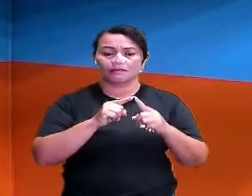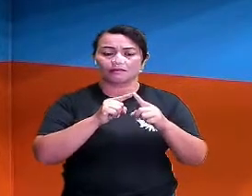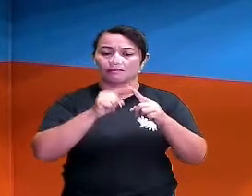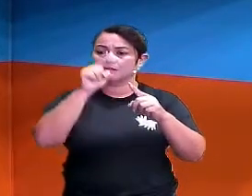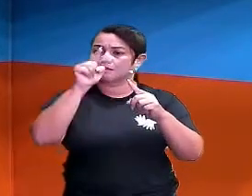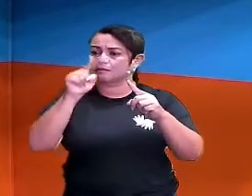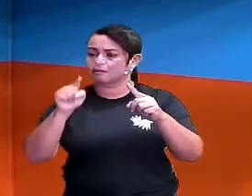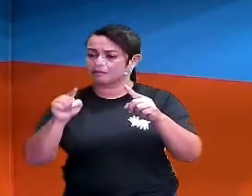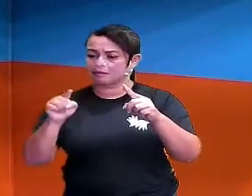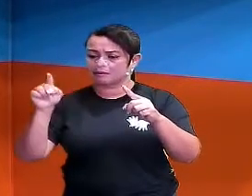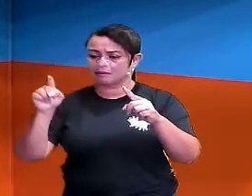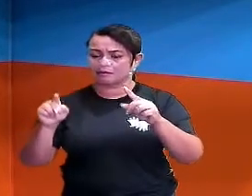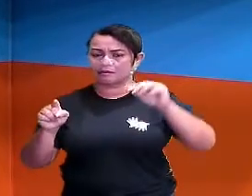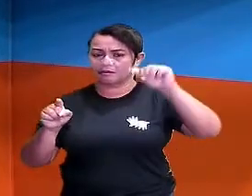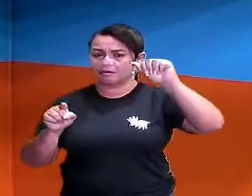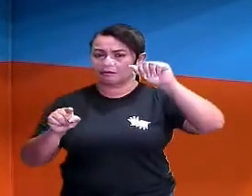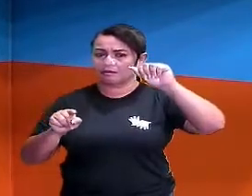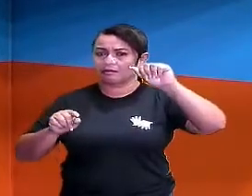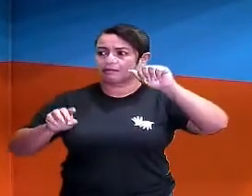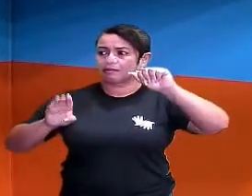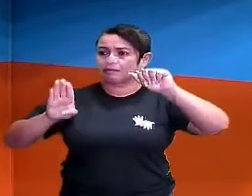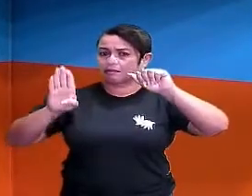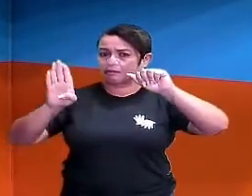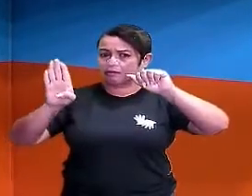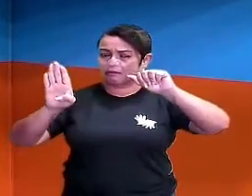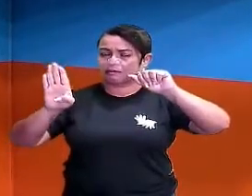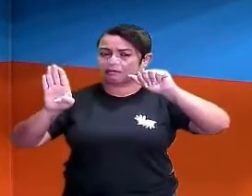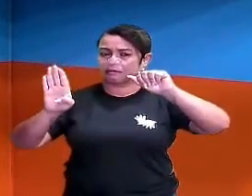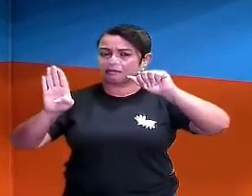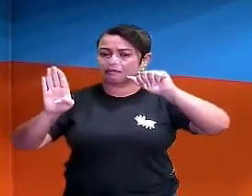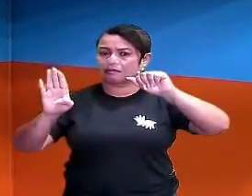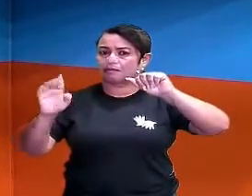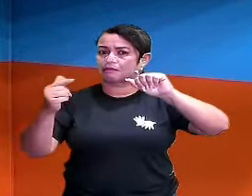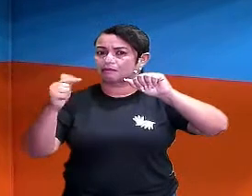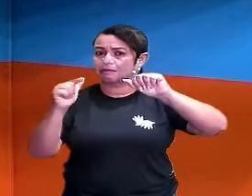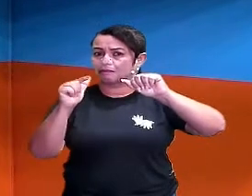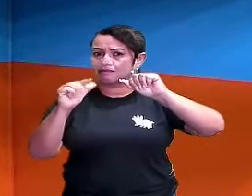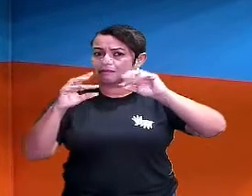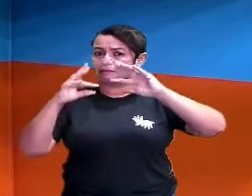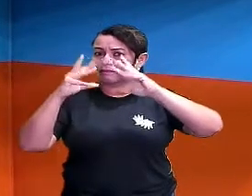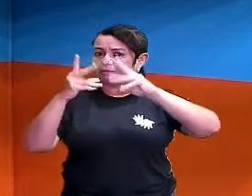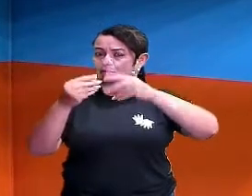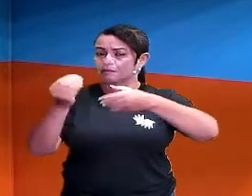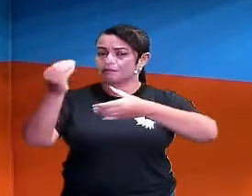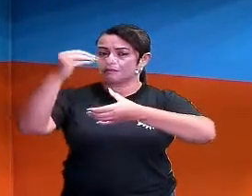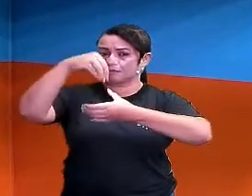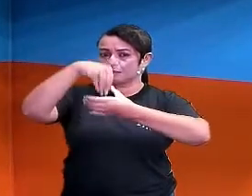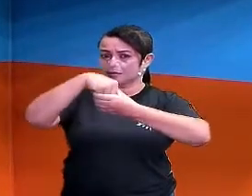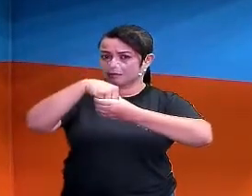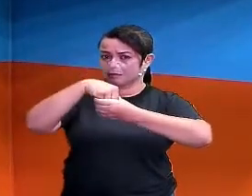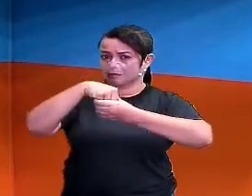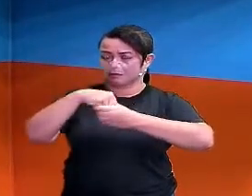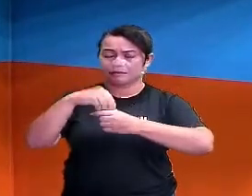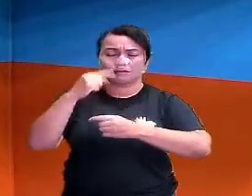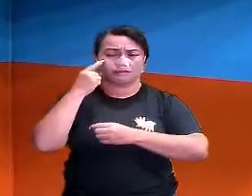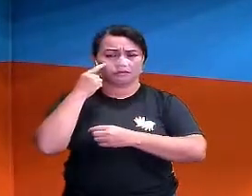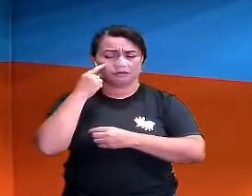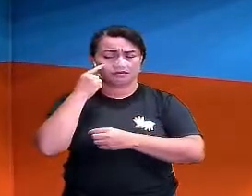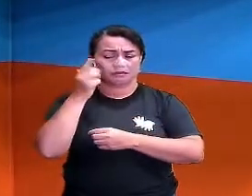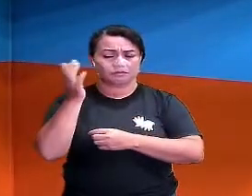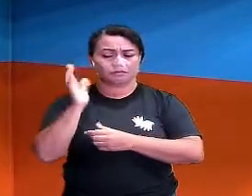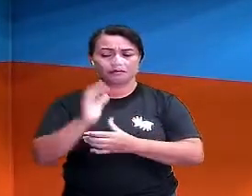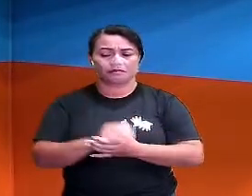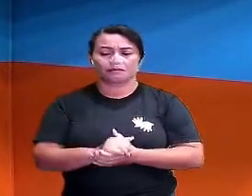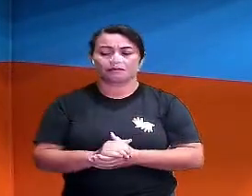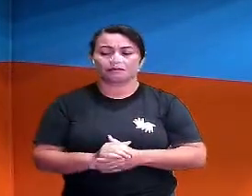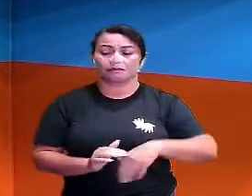dois pontos A e B não estiver contido inteiramente na região poligonal. Então, a gente vê aqui